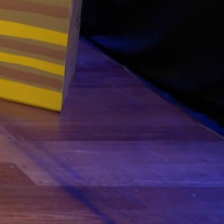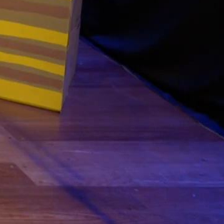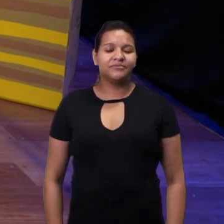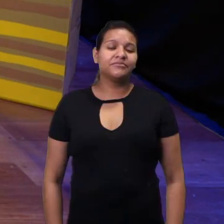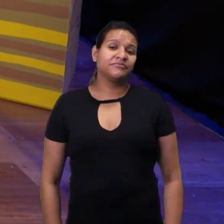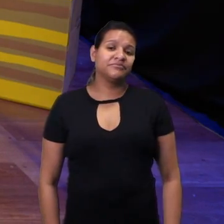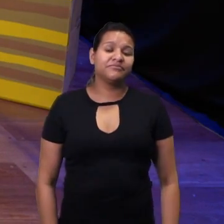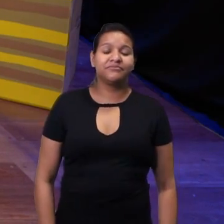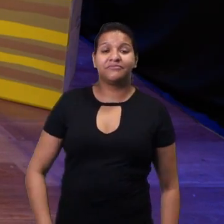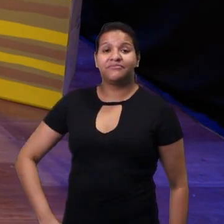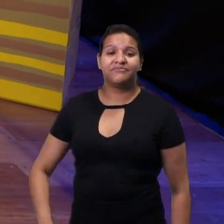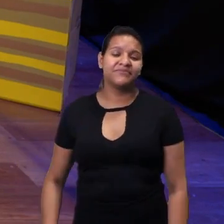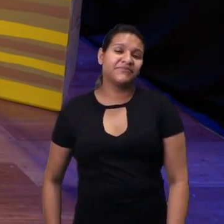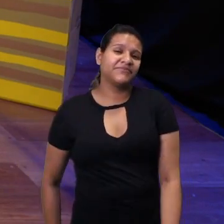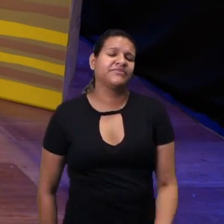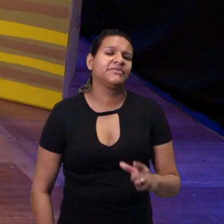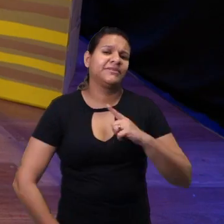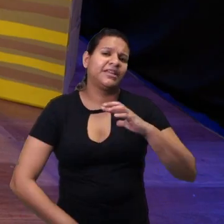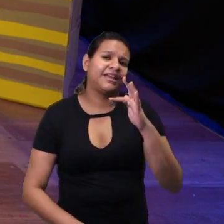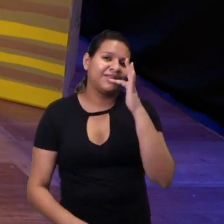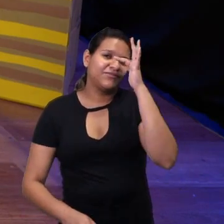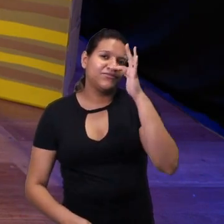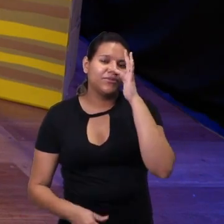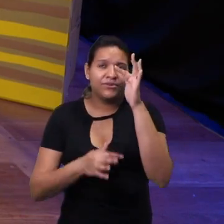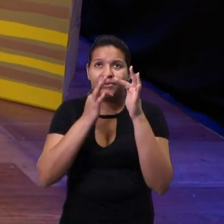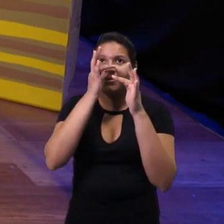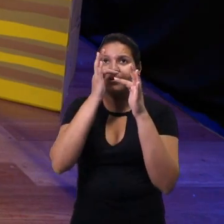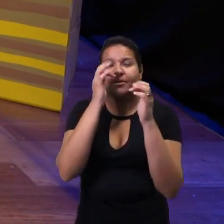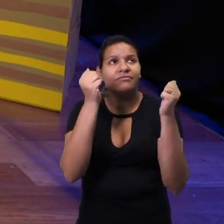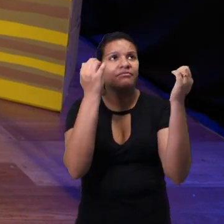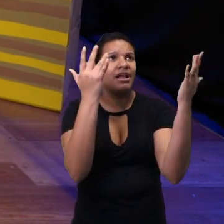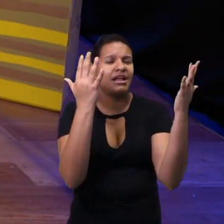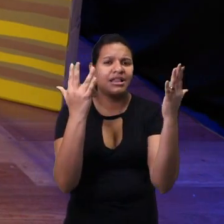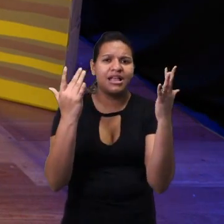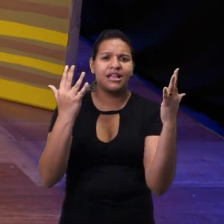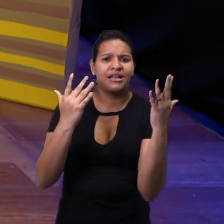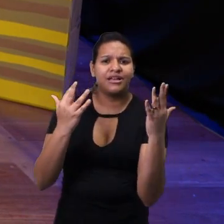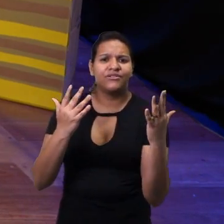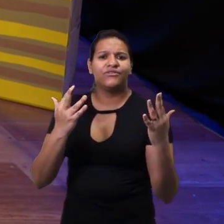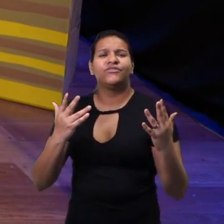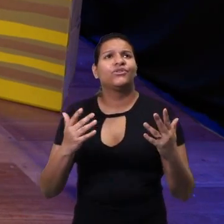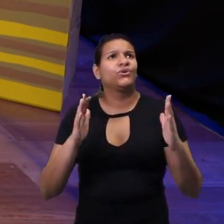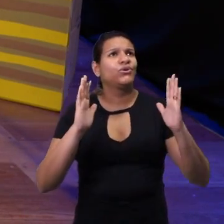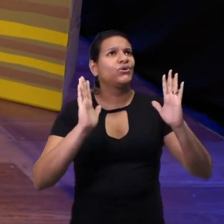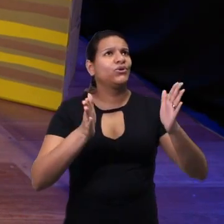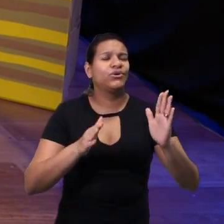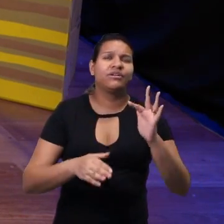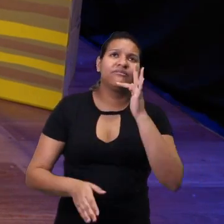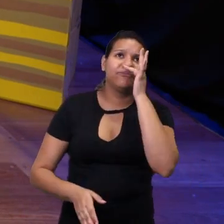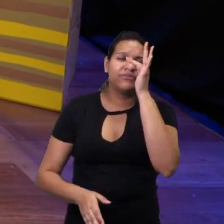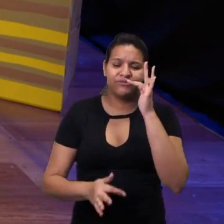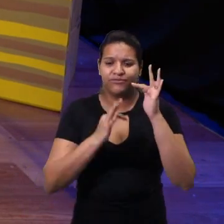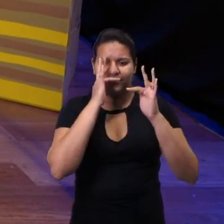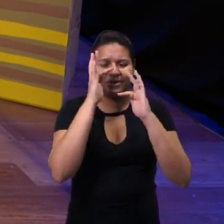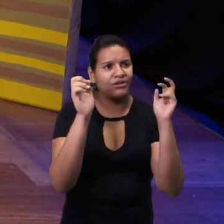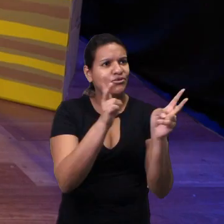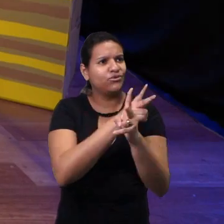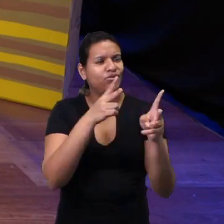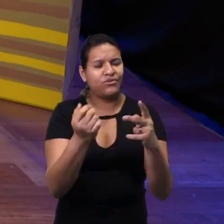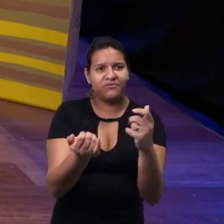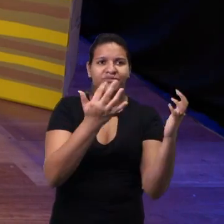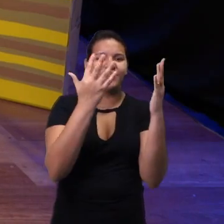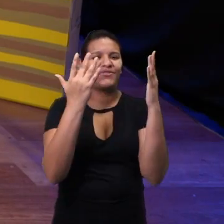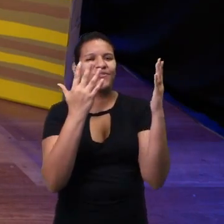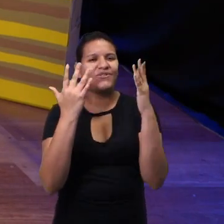Tá caindo fulô, tá caindo fulô. Tá caindo fulô, tá